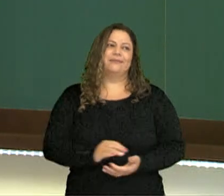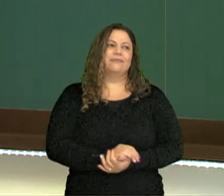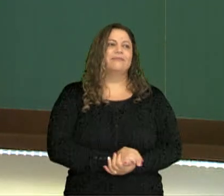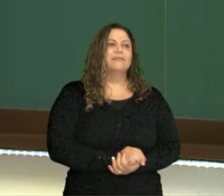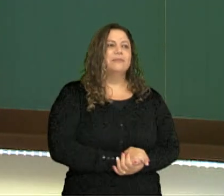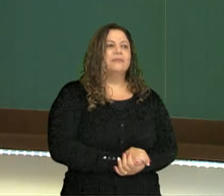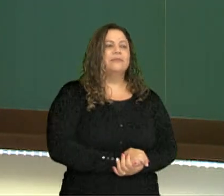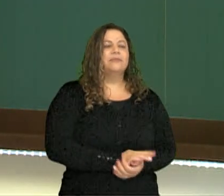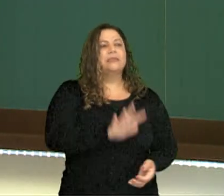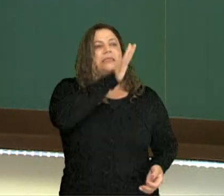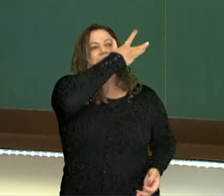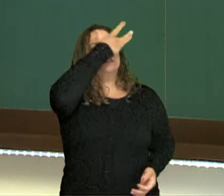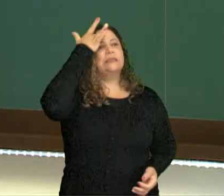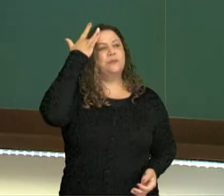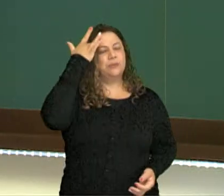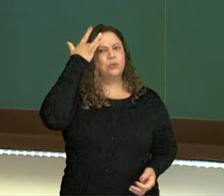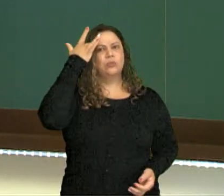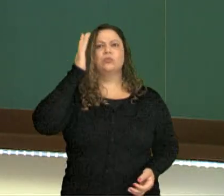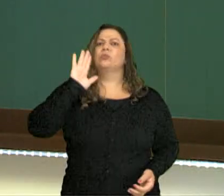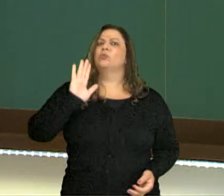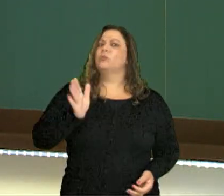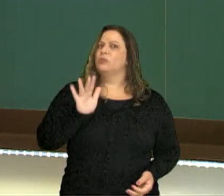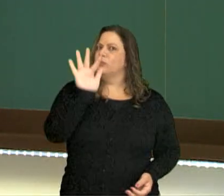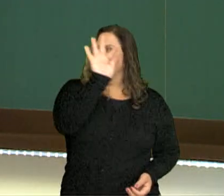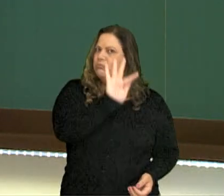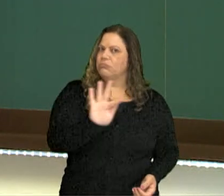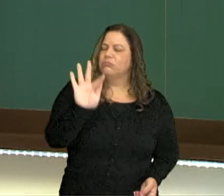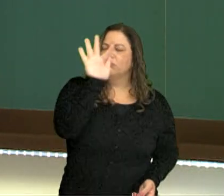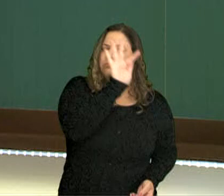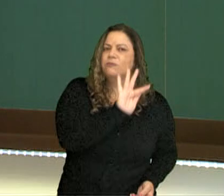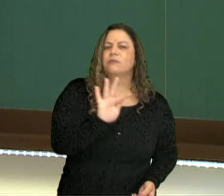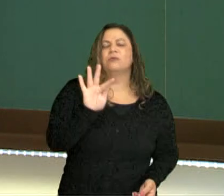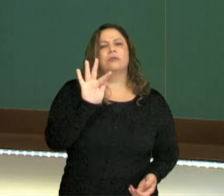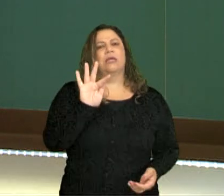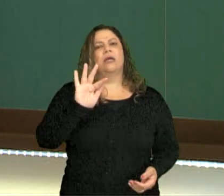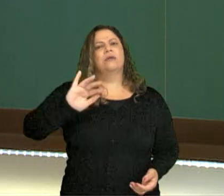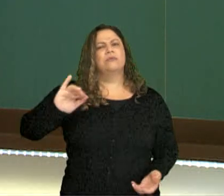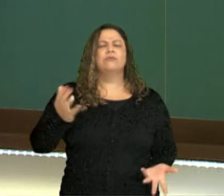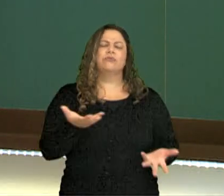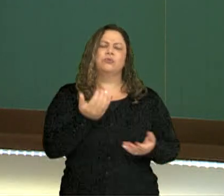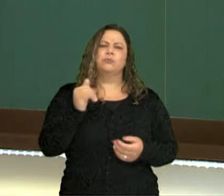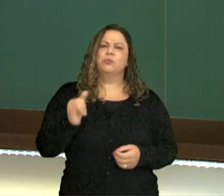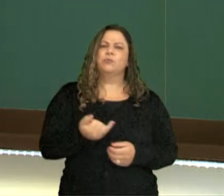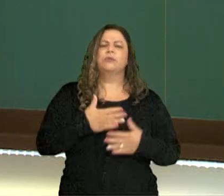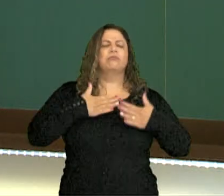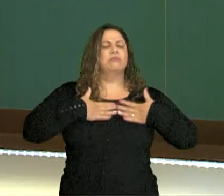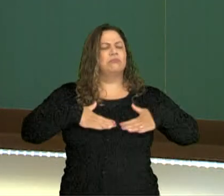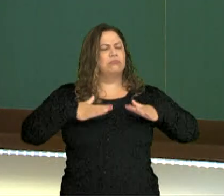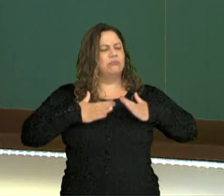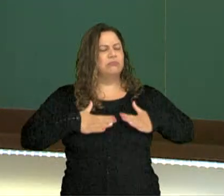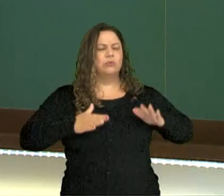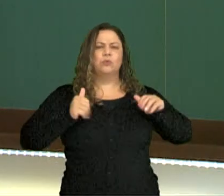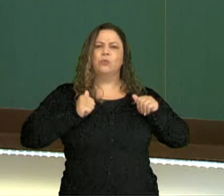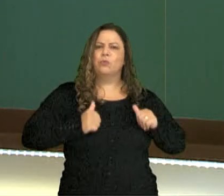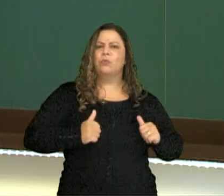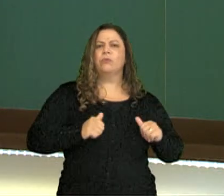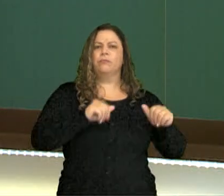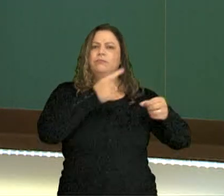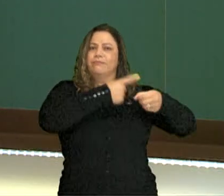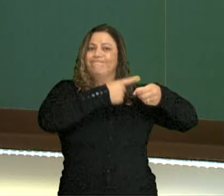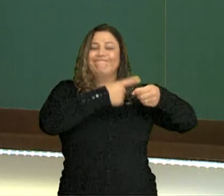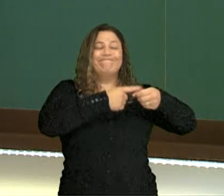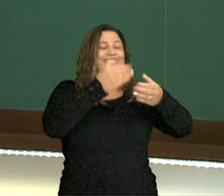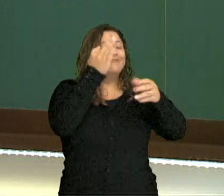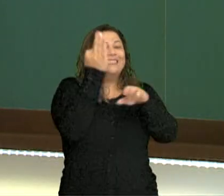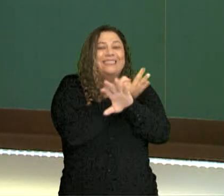São pessoas que cursaram faculdade, desfrutam de um certo conforto na cidade, mas não aguentavam